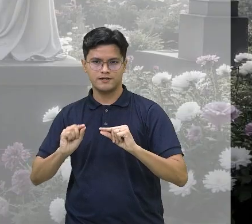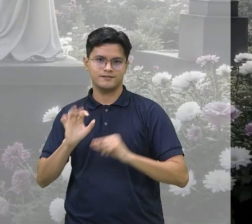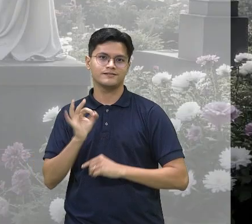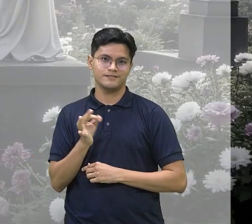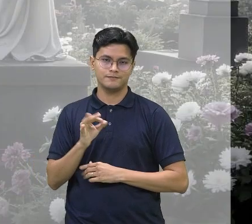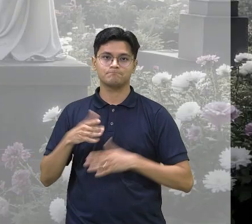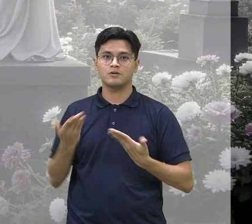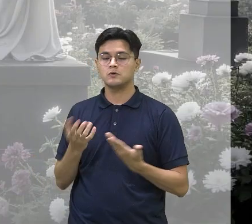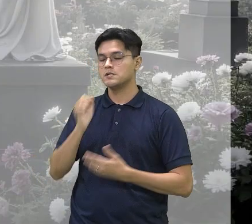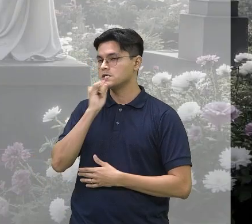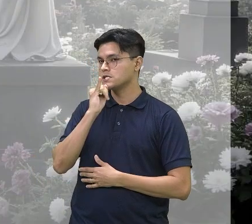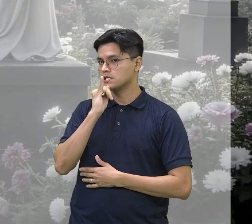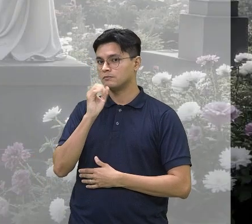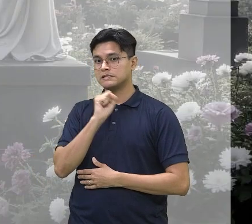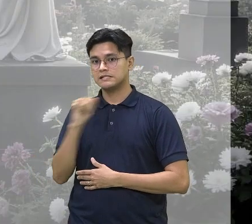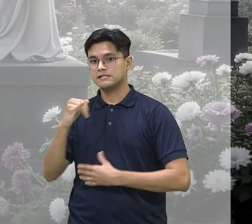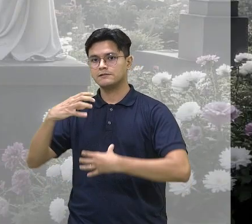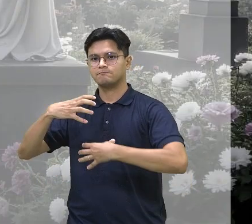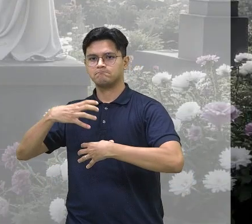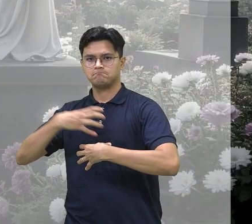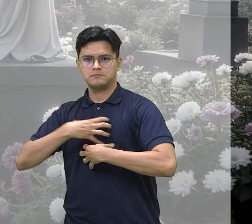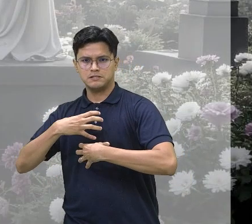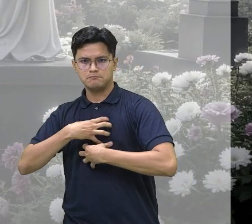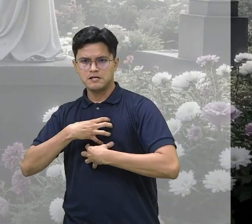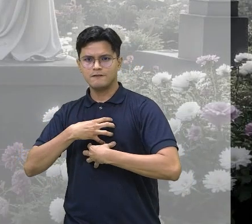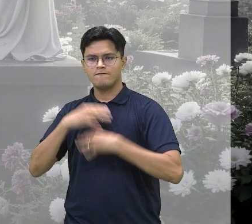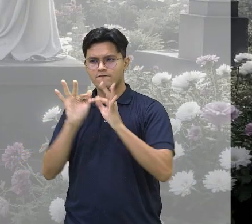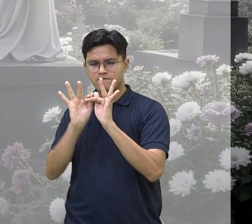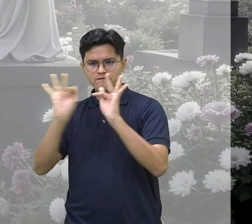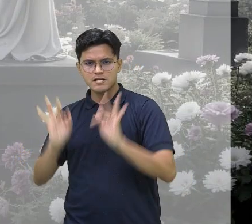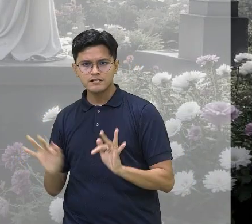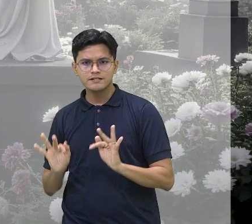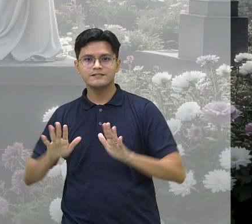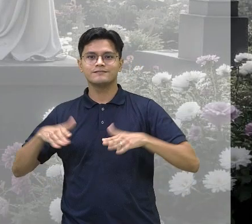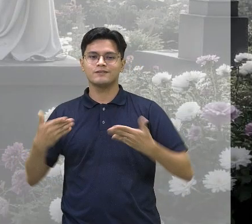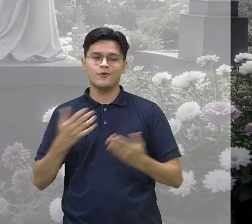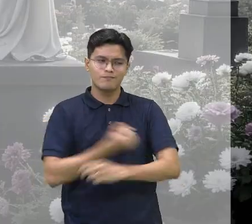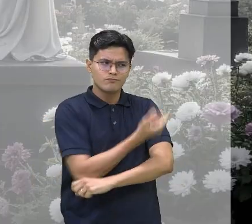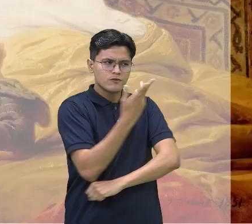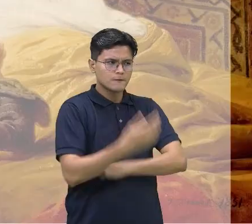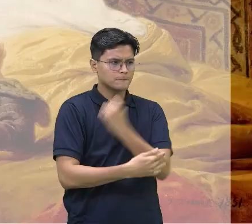gente vê, né? Vamos continuar nessa do culto ali. Vamos voltar para nossa cartela, por favor.